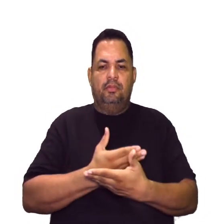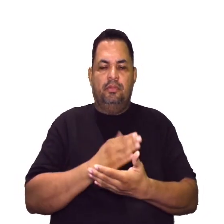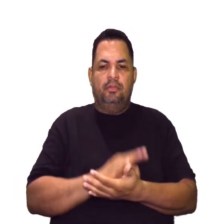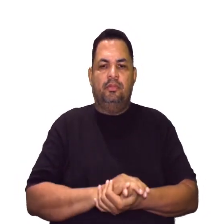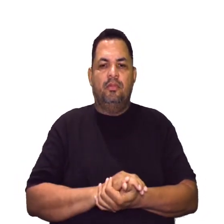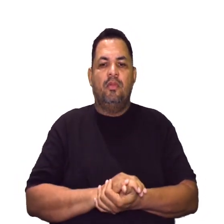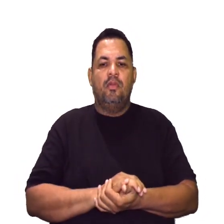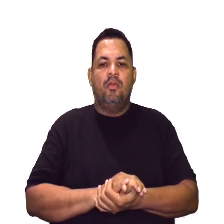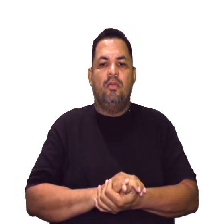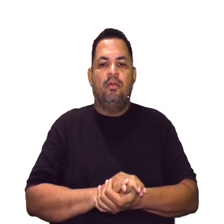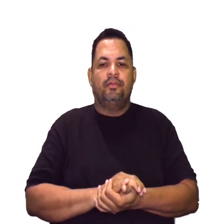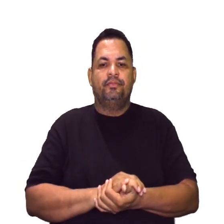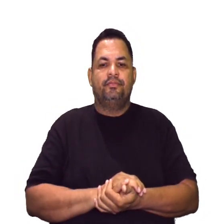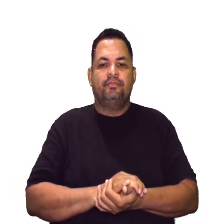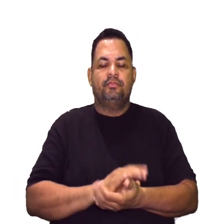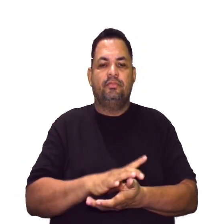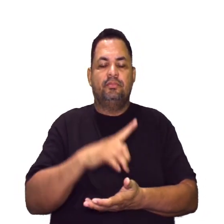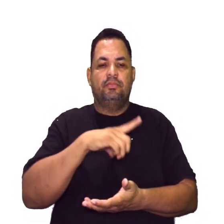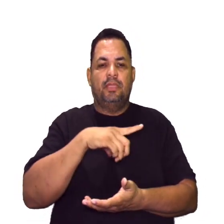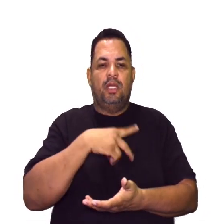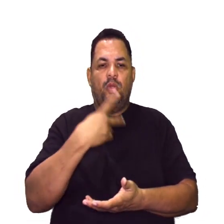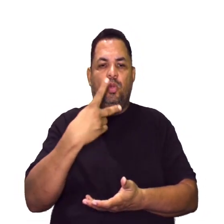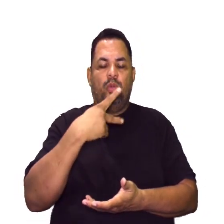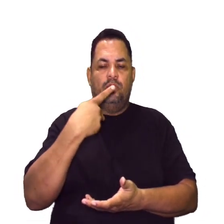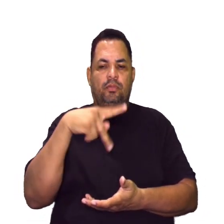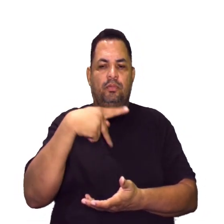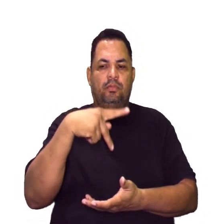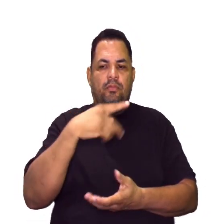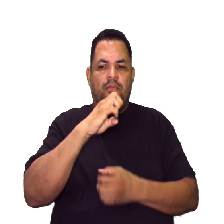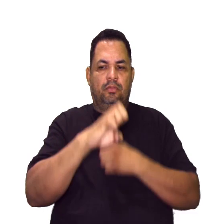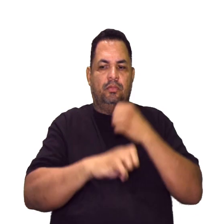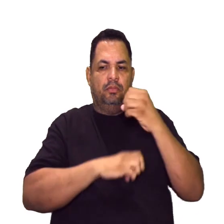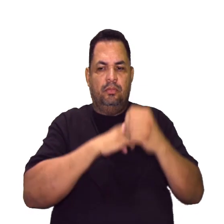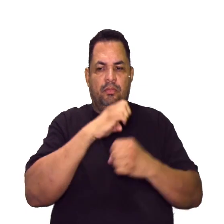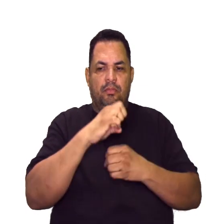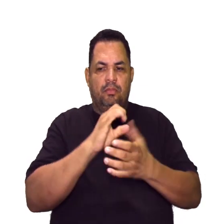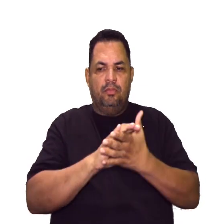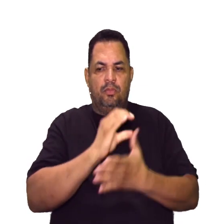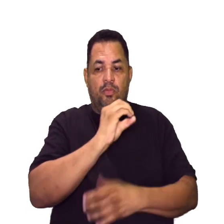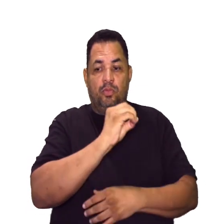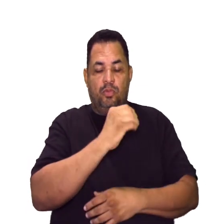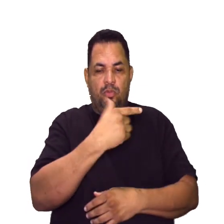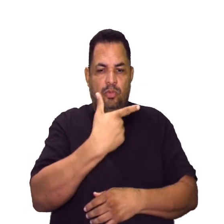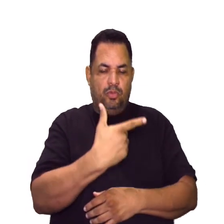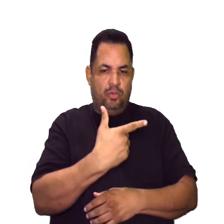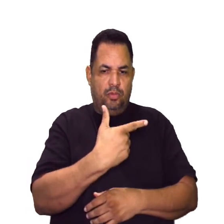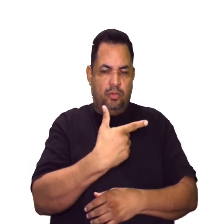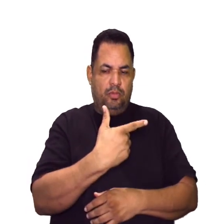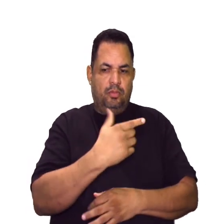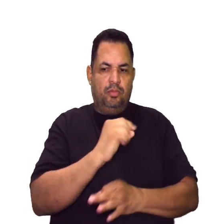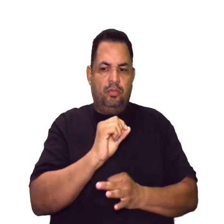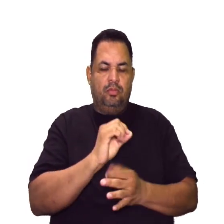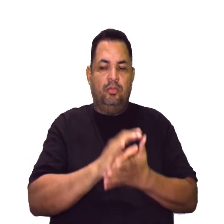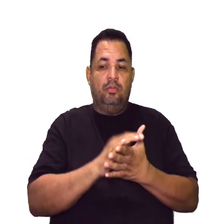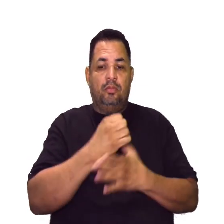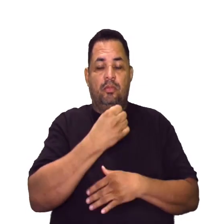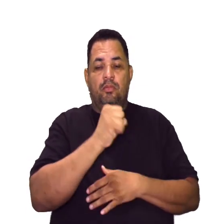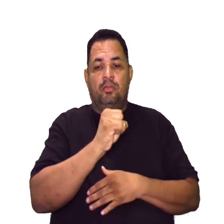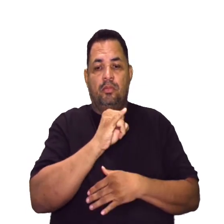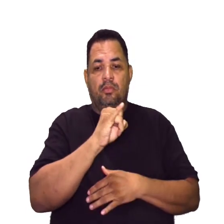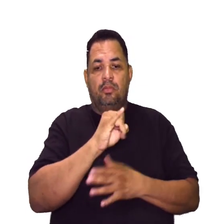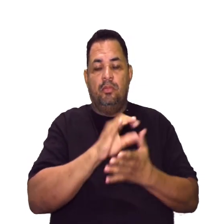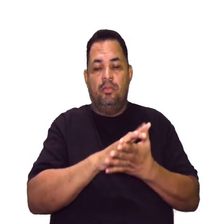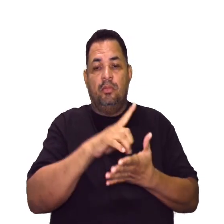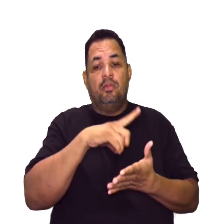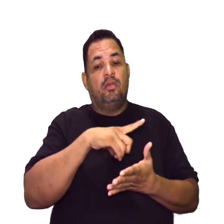com hidrogênio, sobrou 2 pares de elétrons no oxigênio. E aí, se sobrou 2